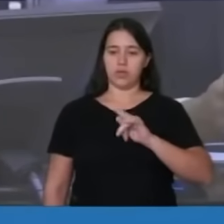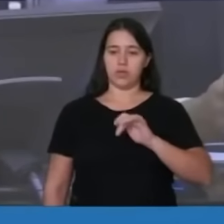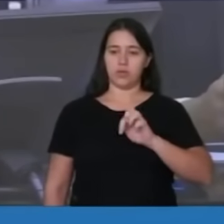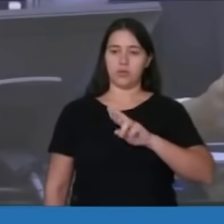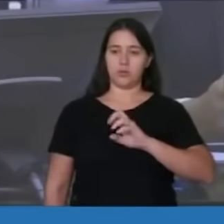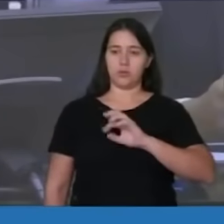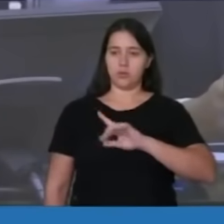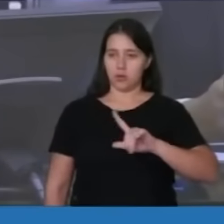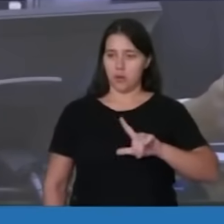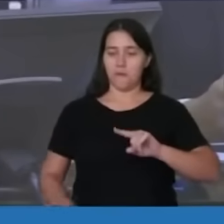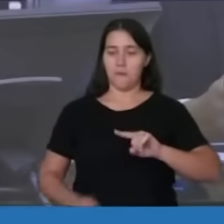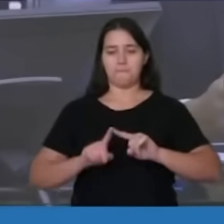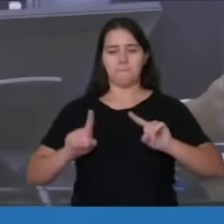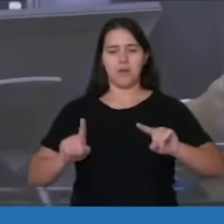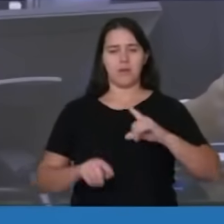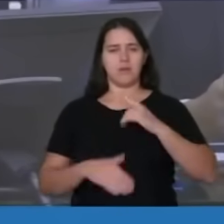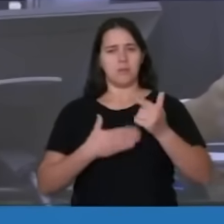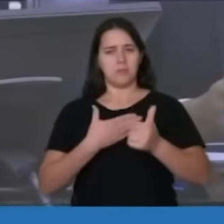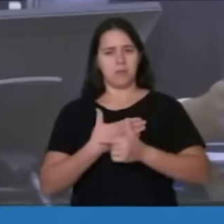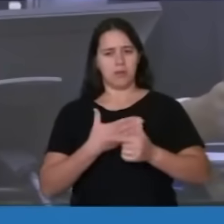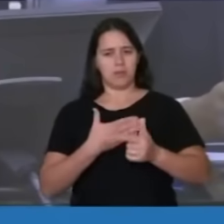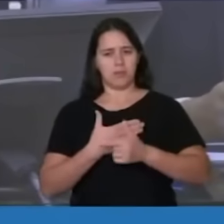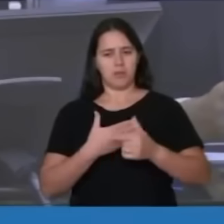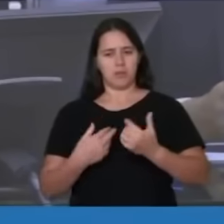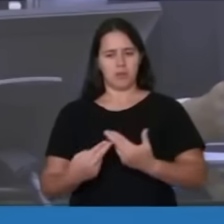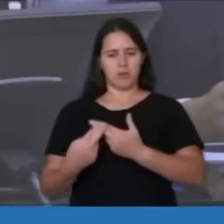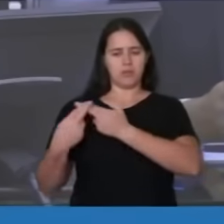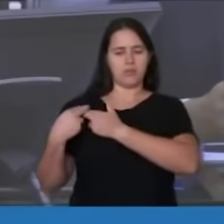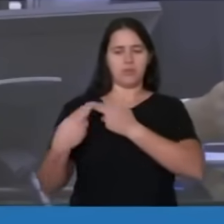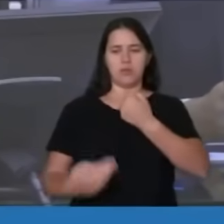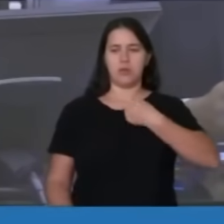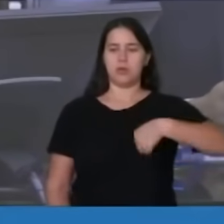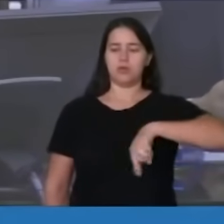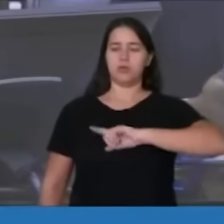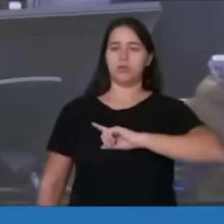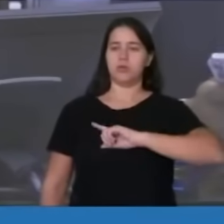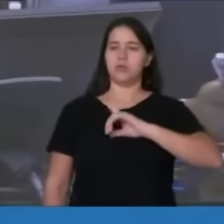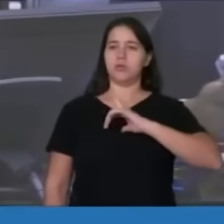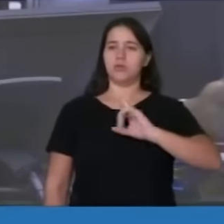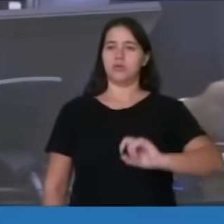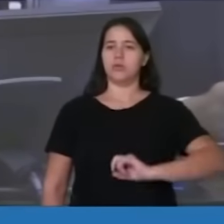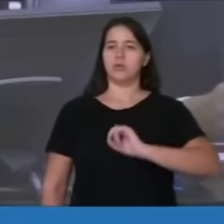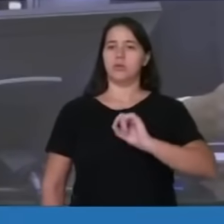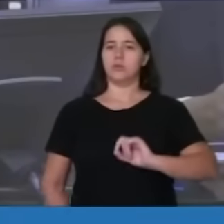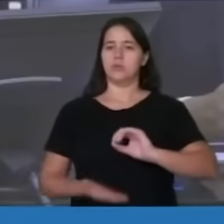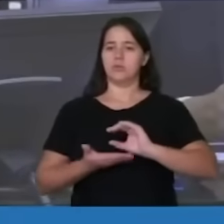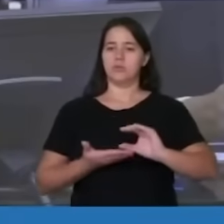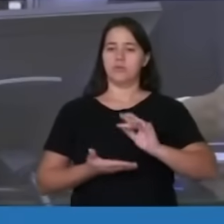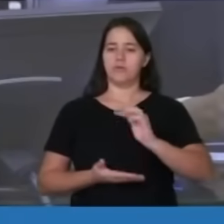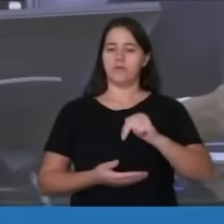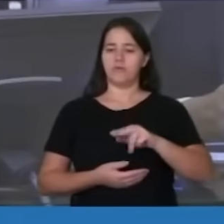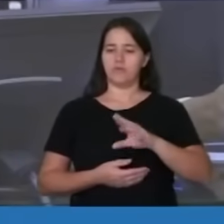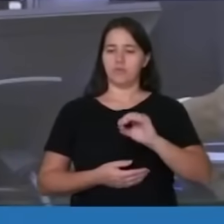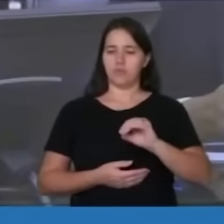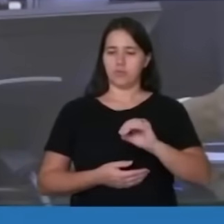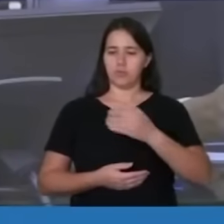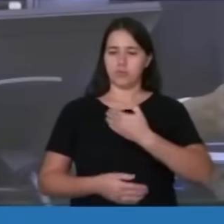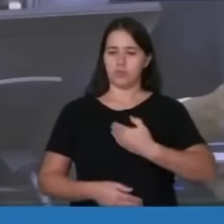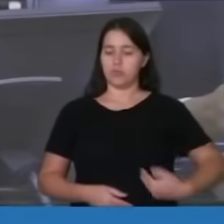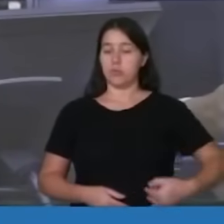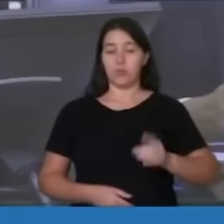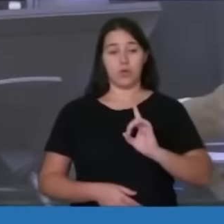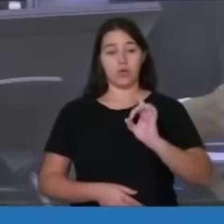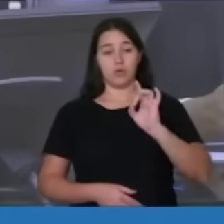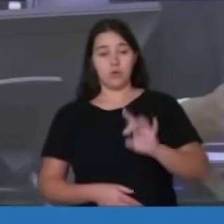eu considero que é um papel nosso, a partir desta realidade da existência de um fundo público de financiamento, não só de eleições,